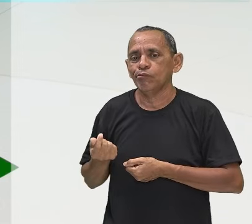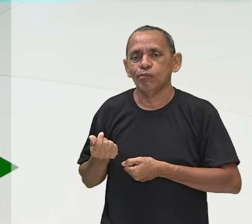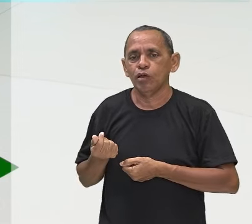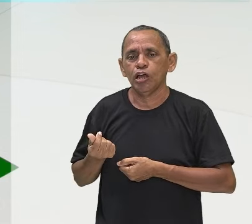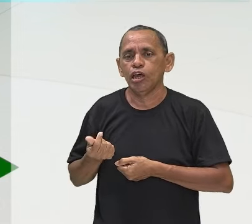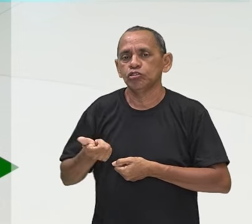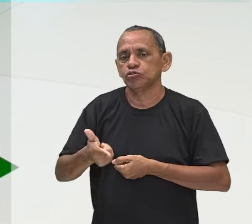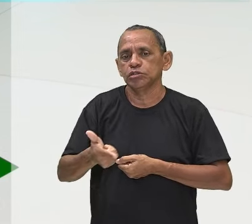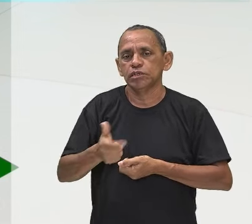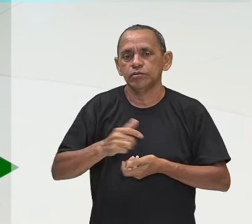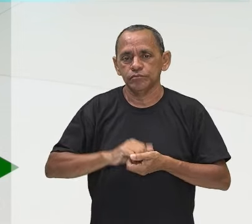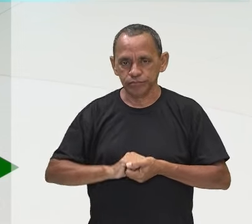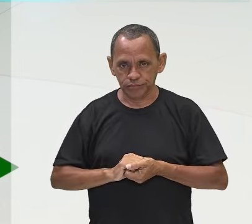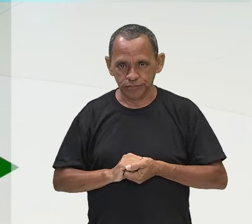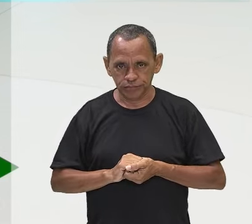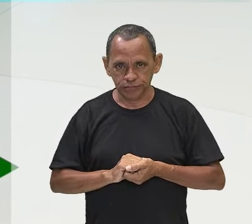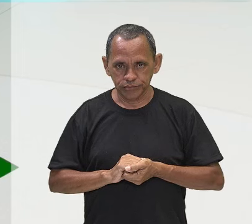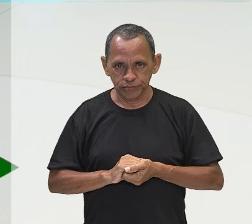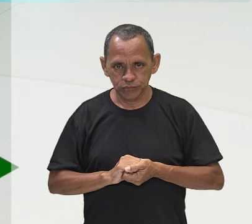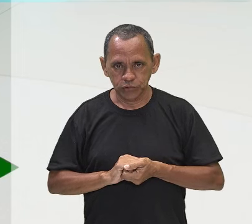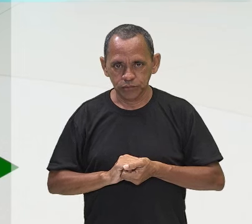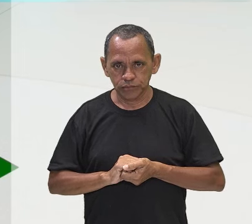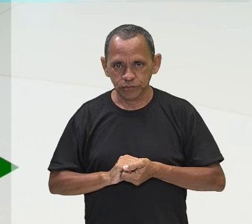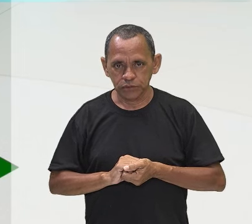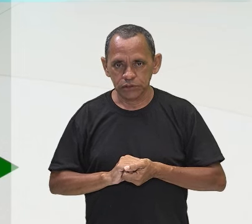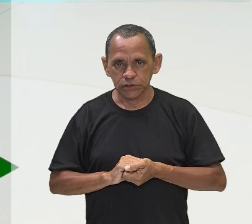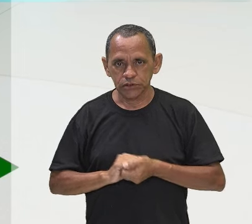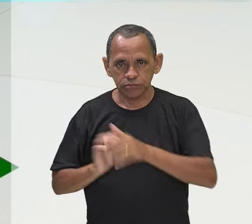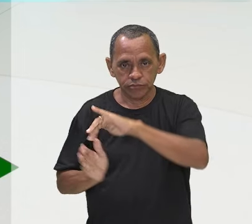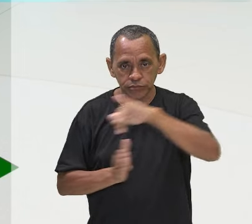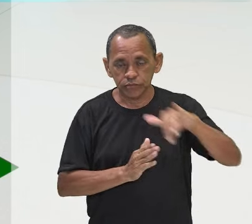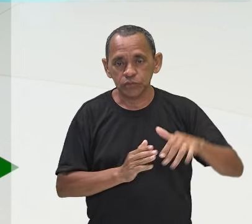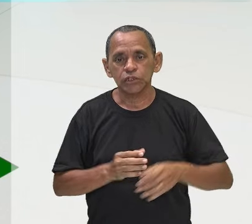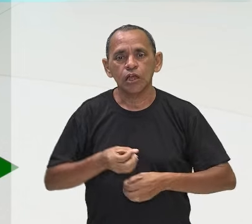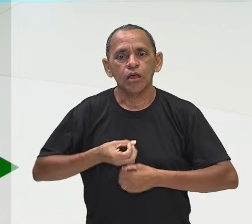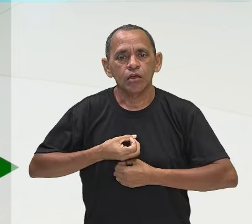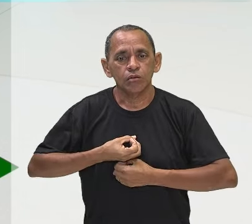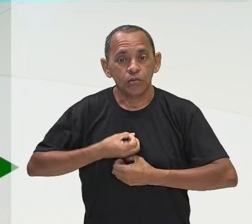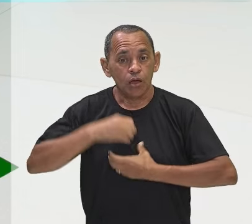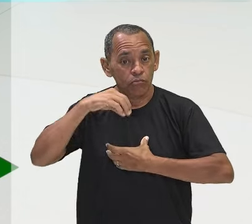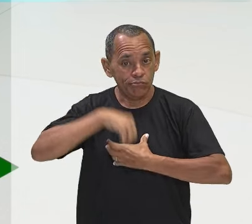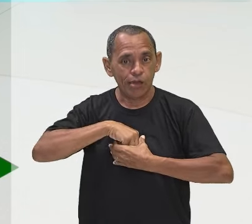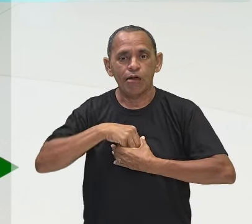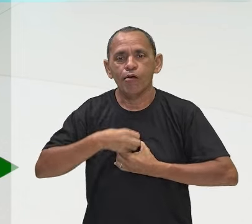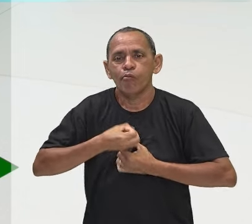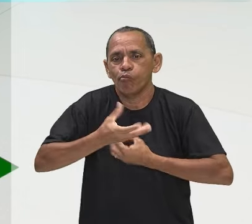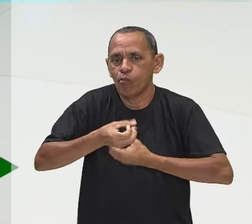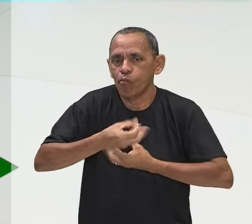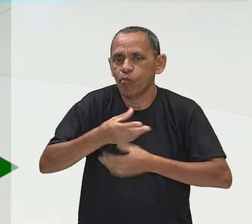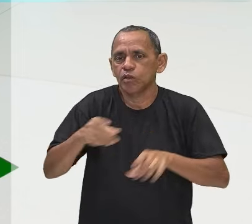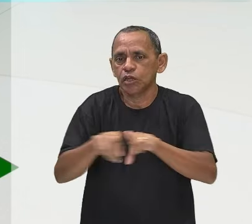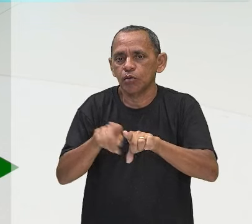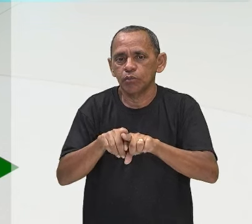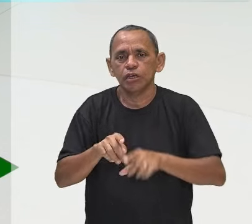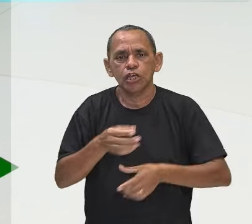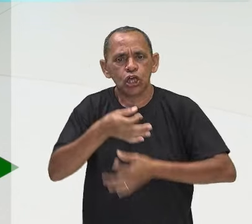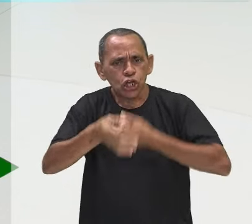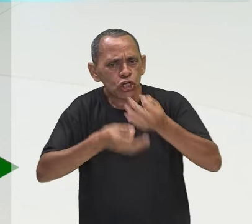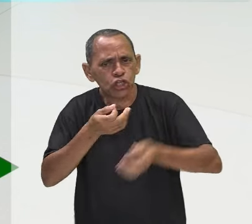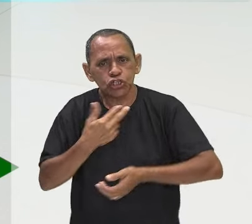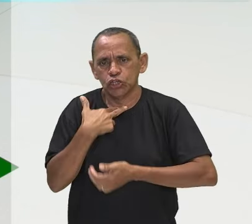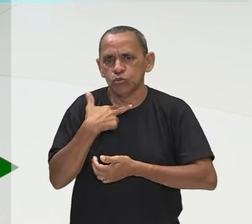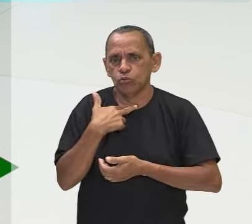vai focar isso. Depois nós vamos ter o parnasianismo, dizendo assim, olha, eu não quero saber de críticas, eu não quero saber de